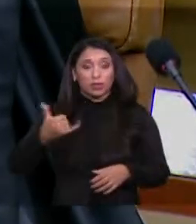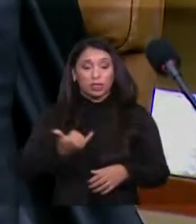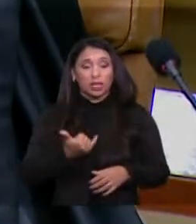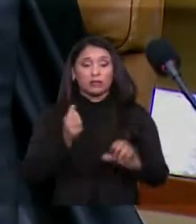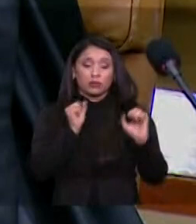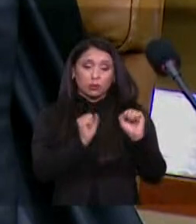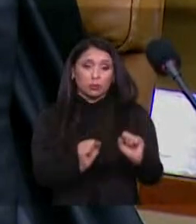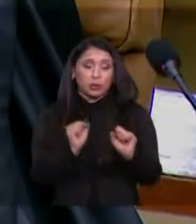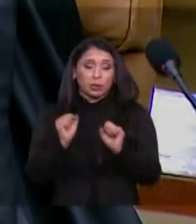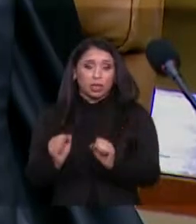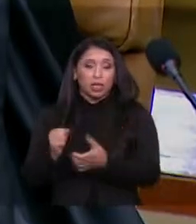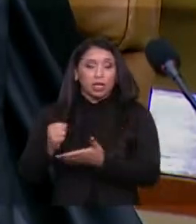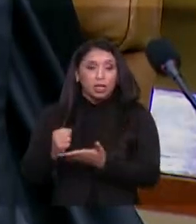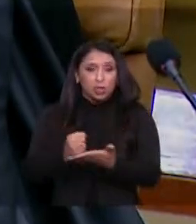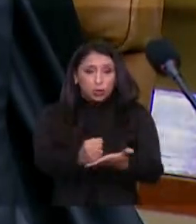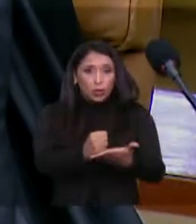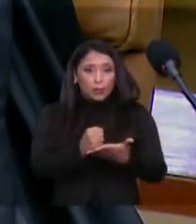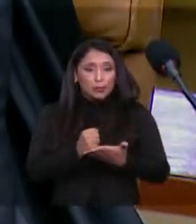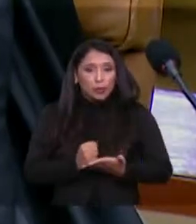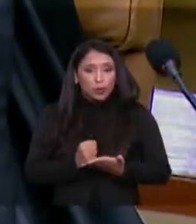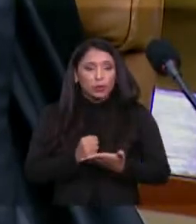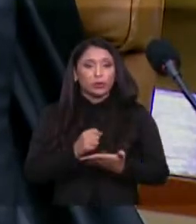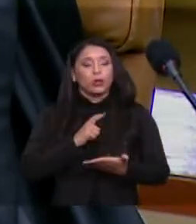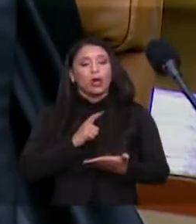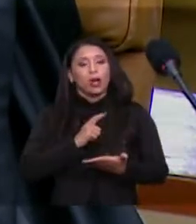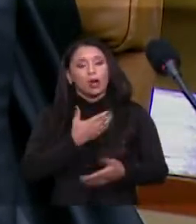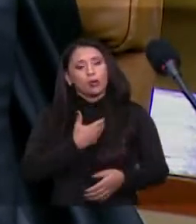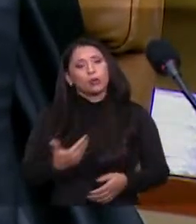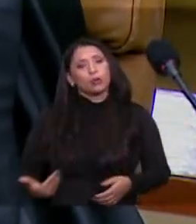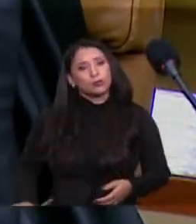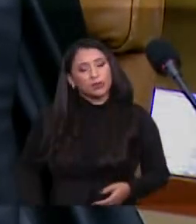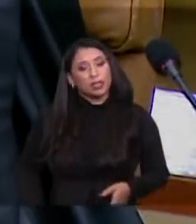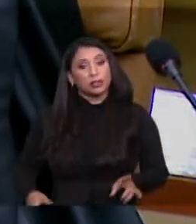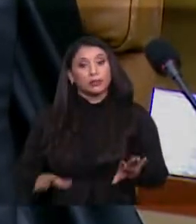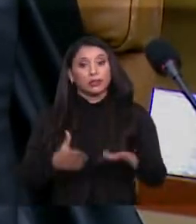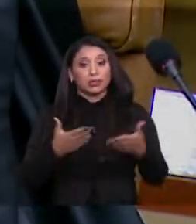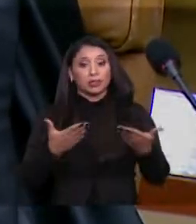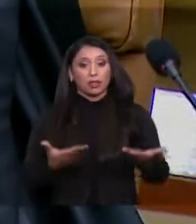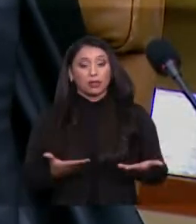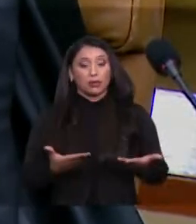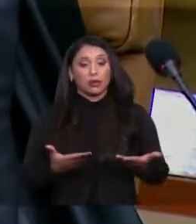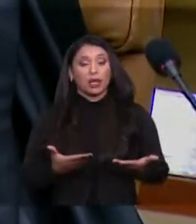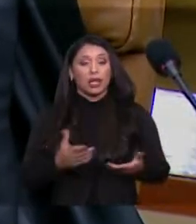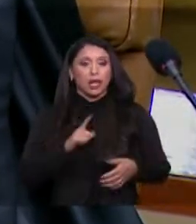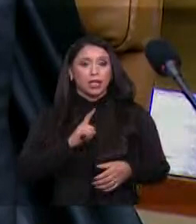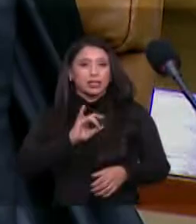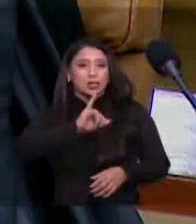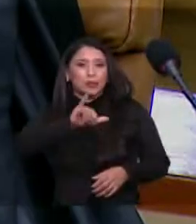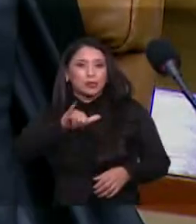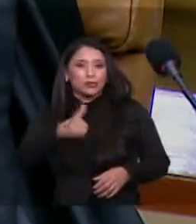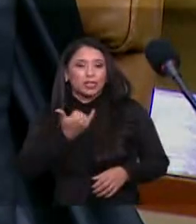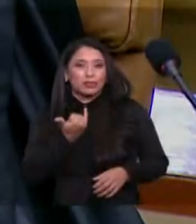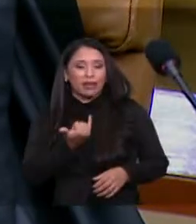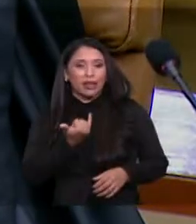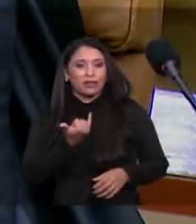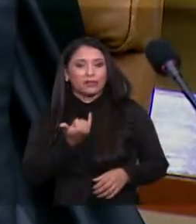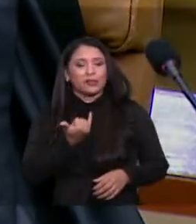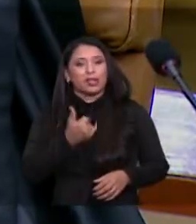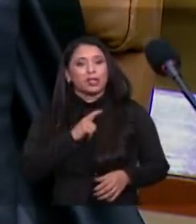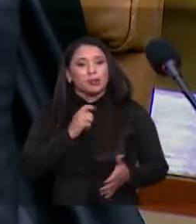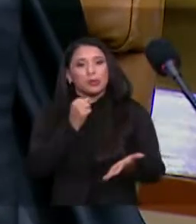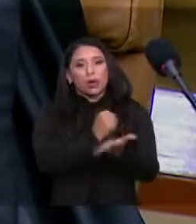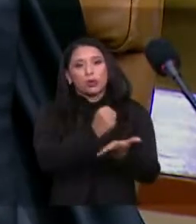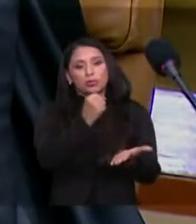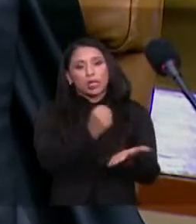em razão do apoio parlamentar ao governo federal e com isso auferir vantagens indevidas em